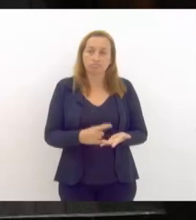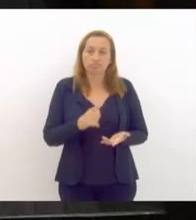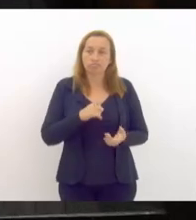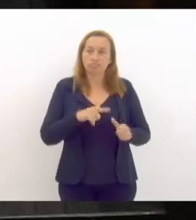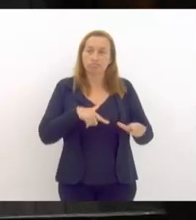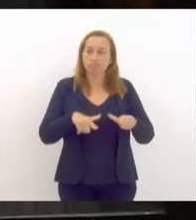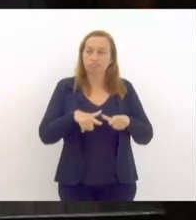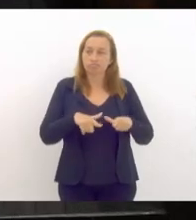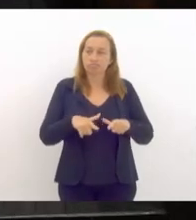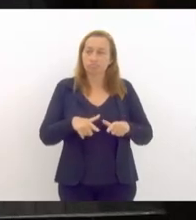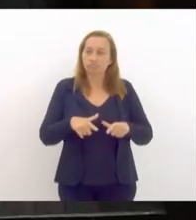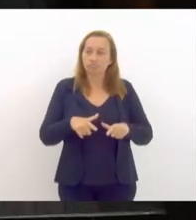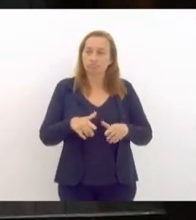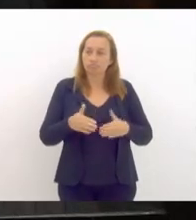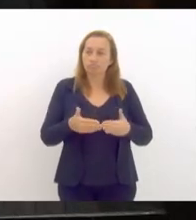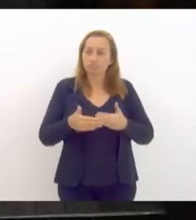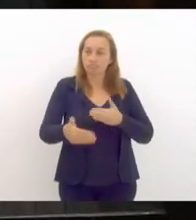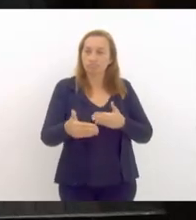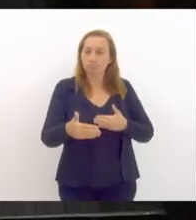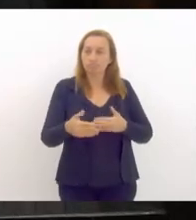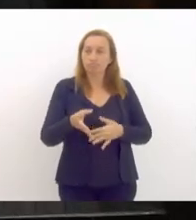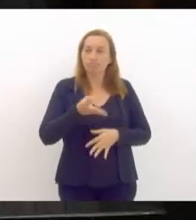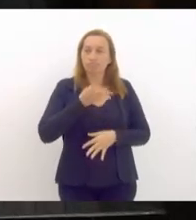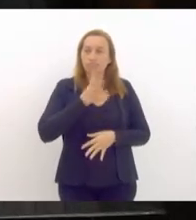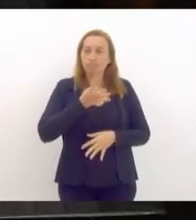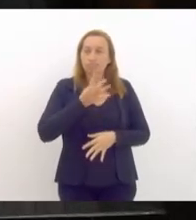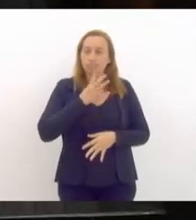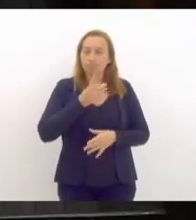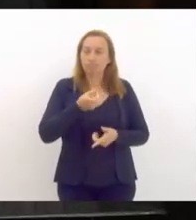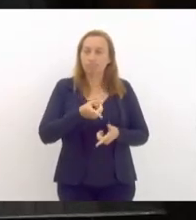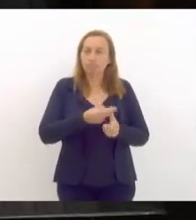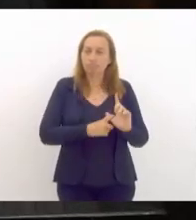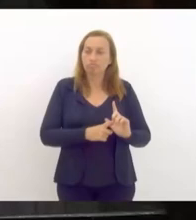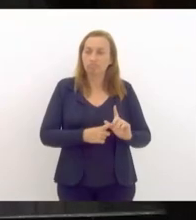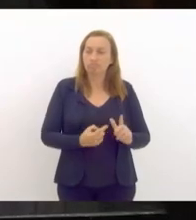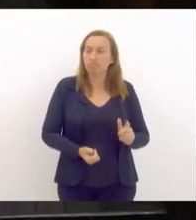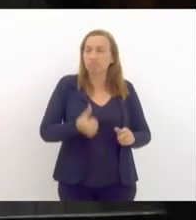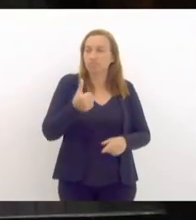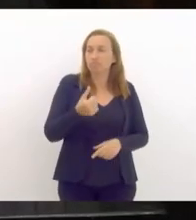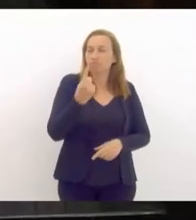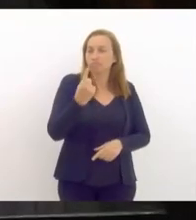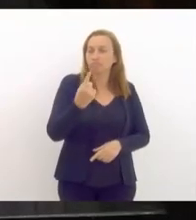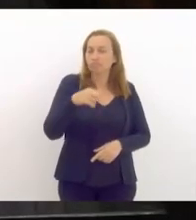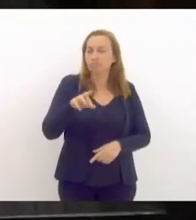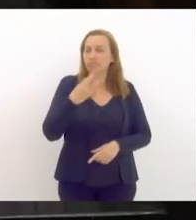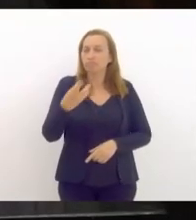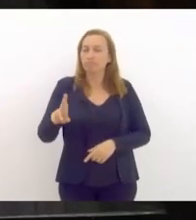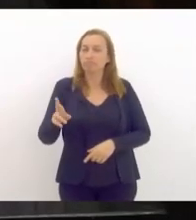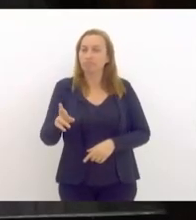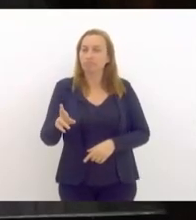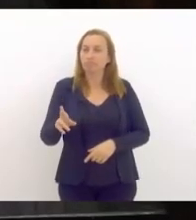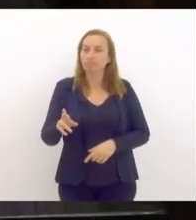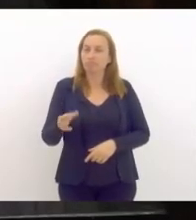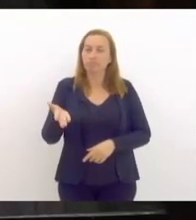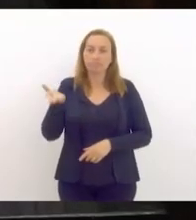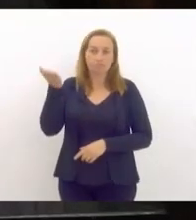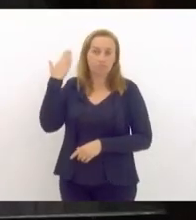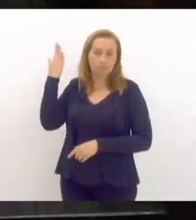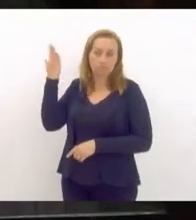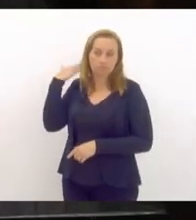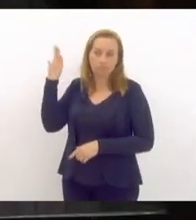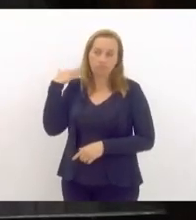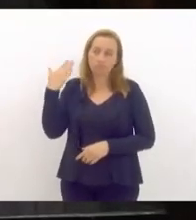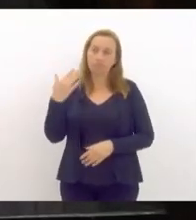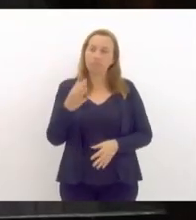daqui para frente vai reconhecer uma dívida de quase um bilhão de reais para trás que já tem decisão distância